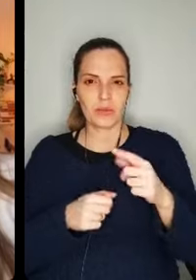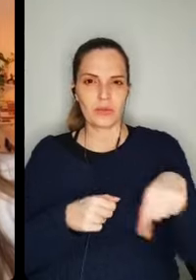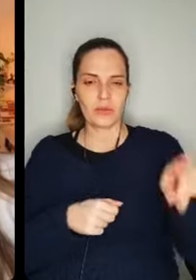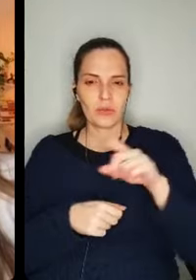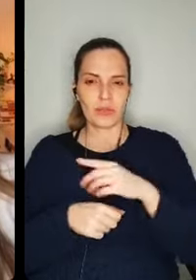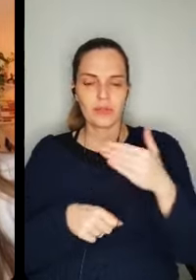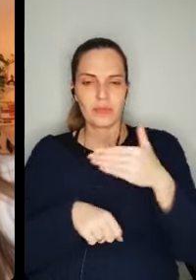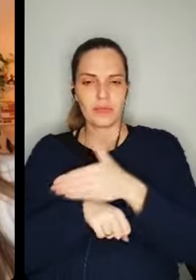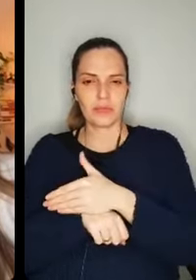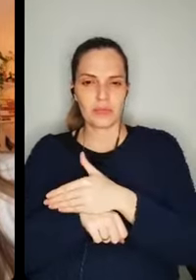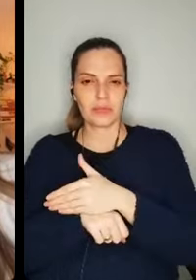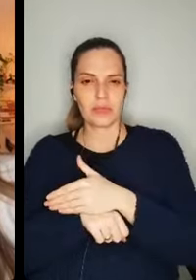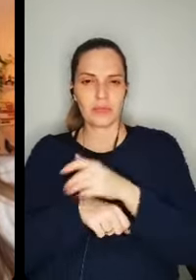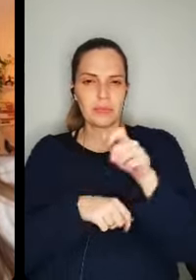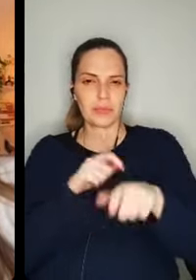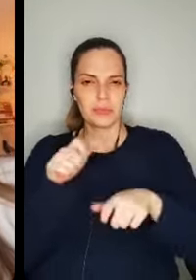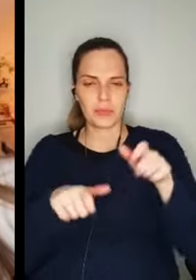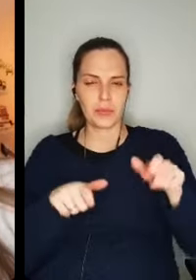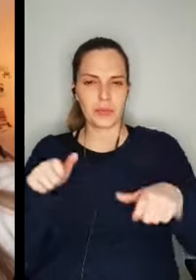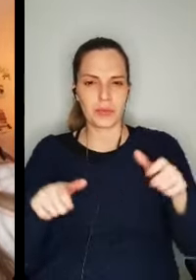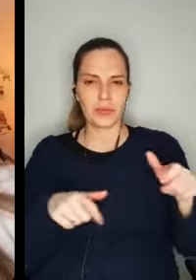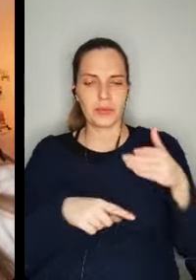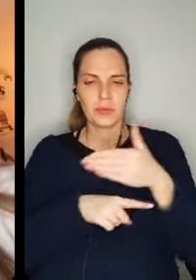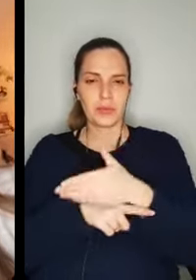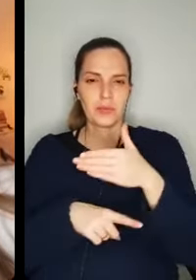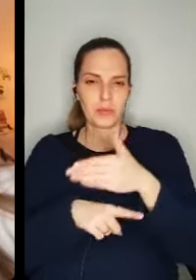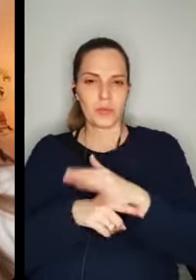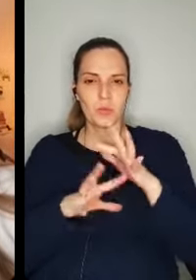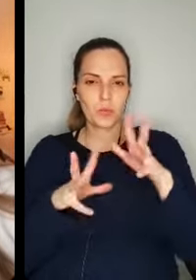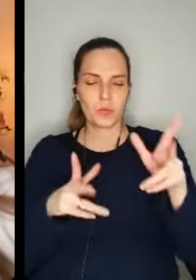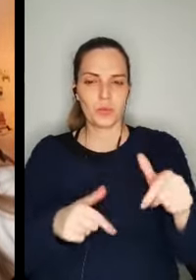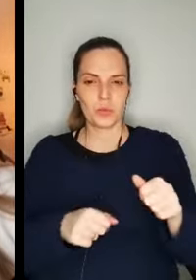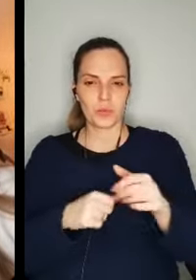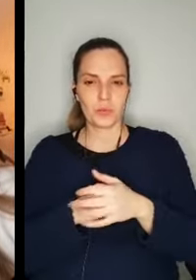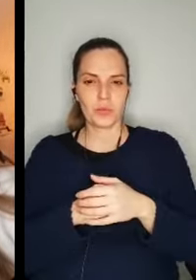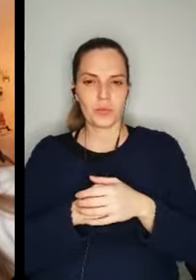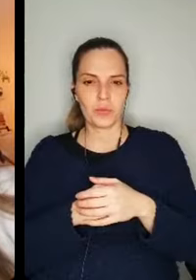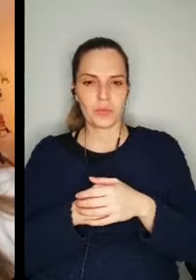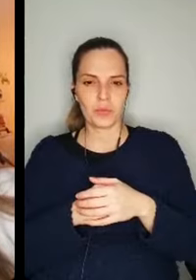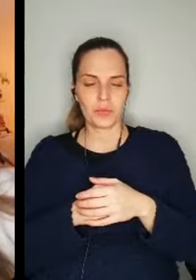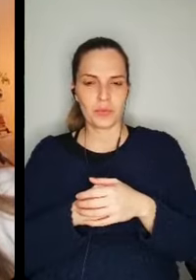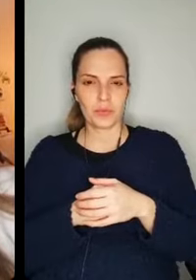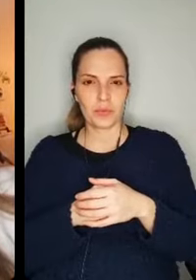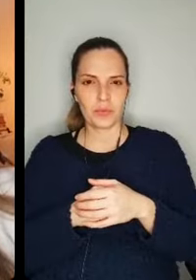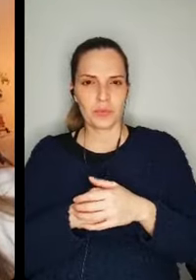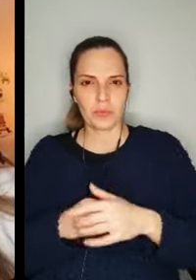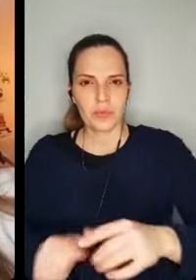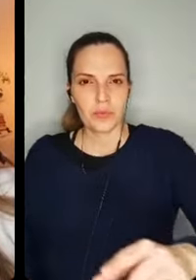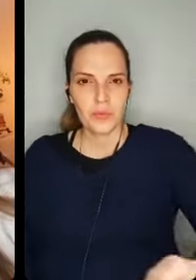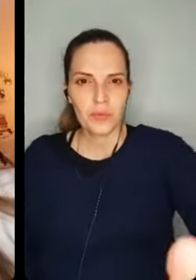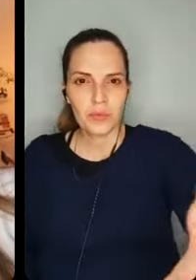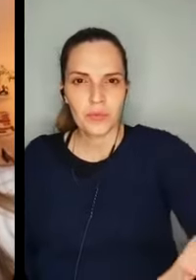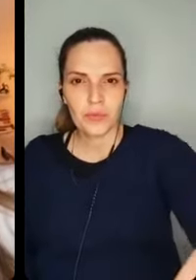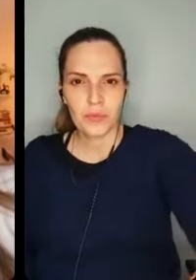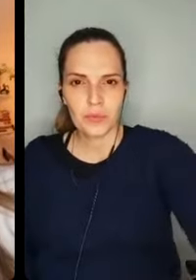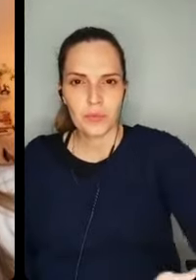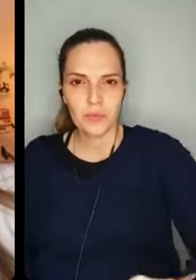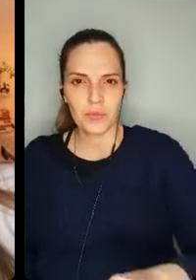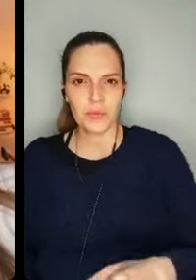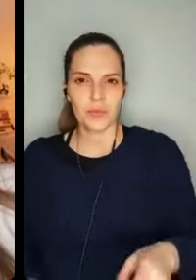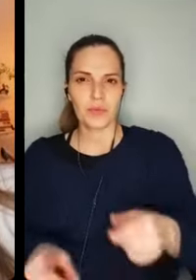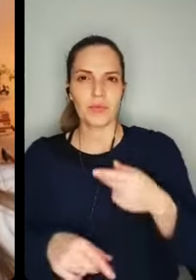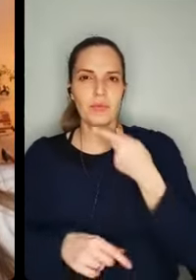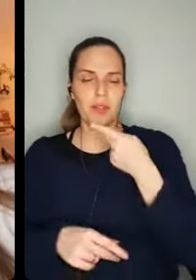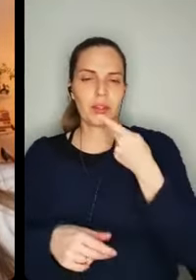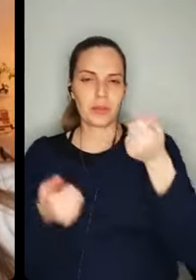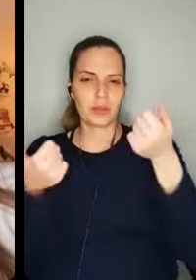participou, pessoal que está assistindo a gente, acompanhando. Fiquem de olho nas próximas lives do NAP. Então, a gente vai estar falando também sobre outros cursos, né, nas próximas